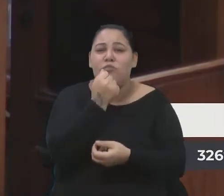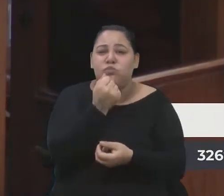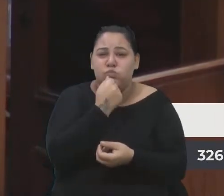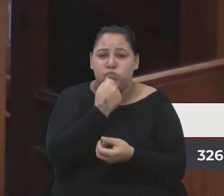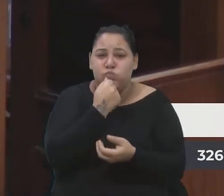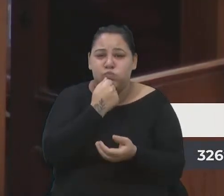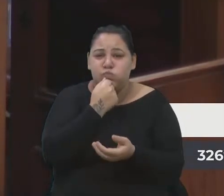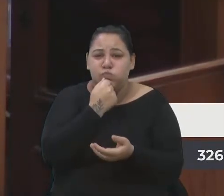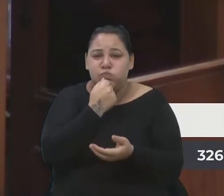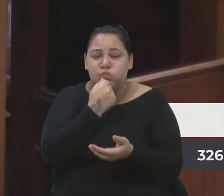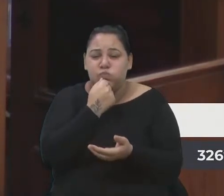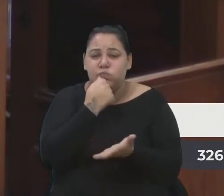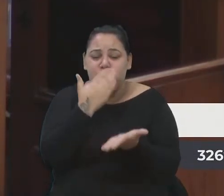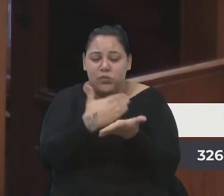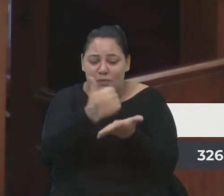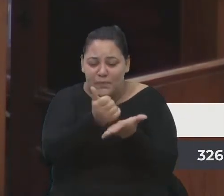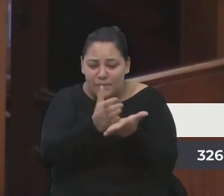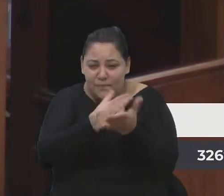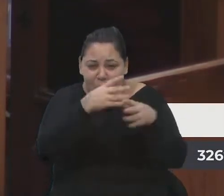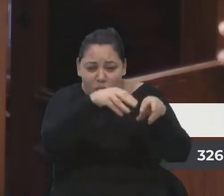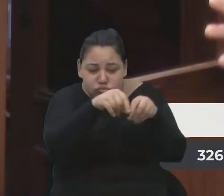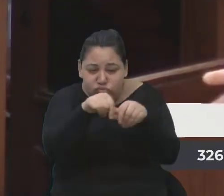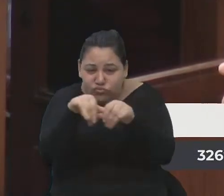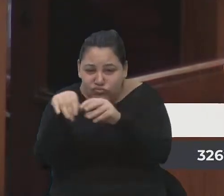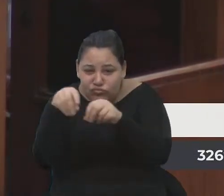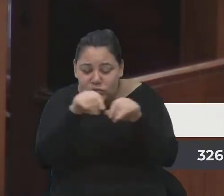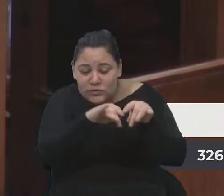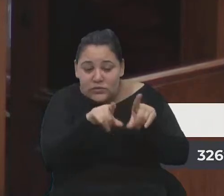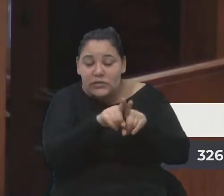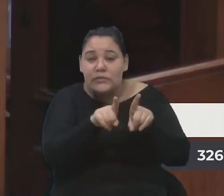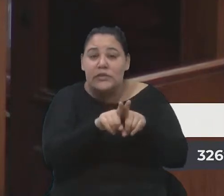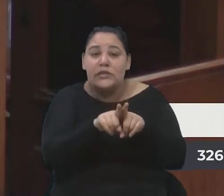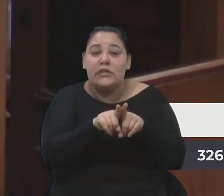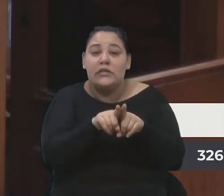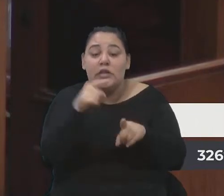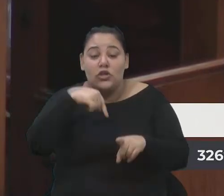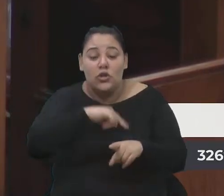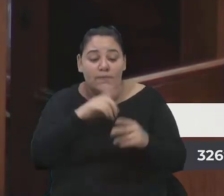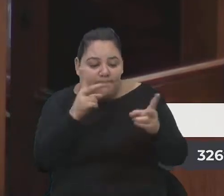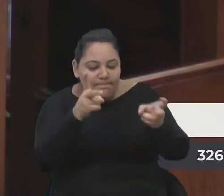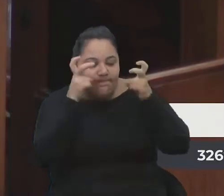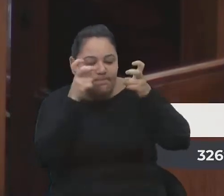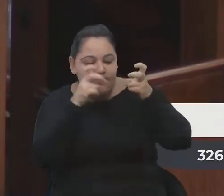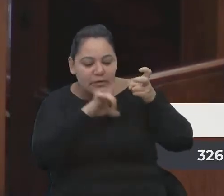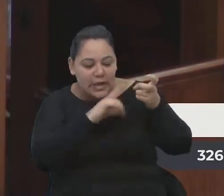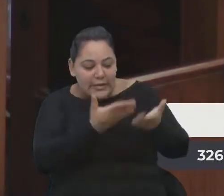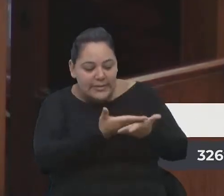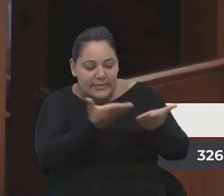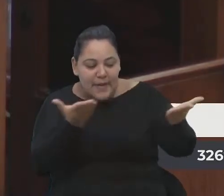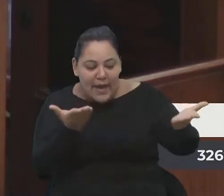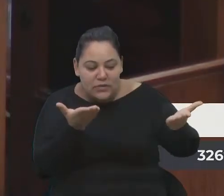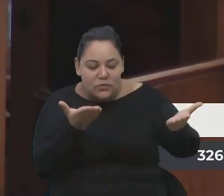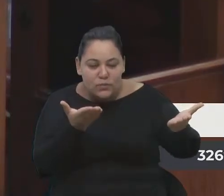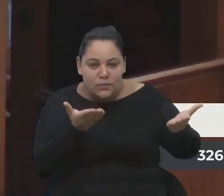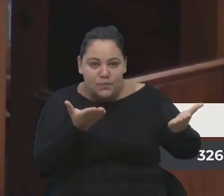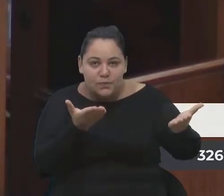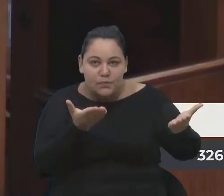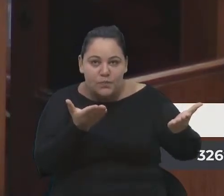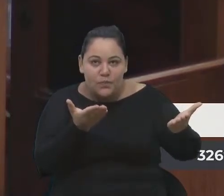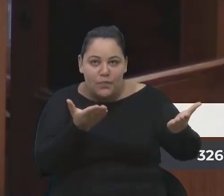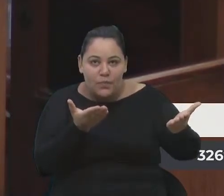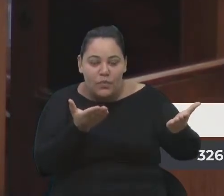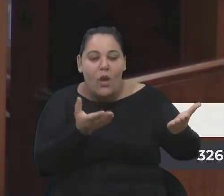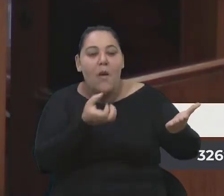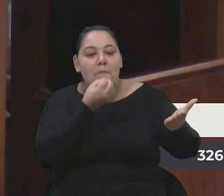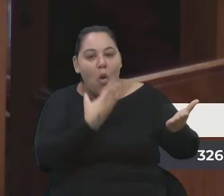procedimentos lá dentro. E foi lá que nós vimos que existe o espaço suficiente, o